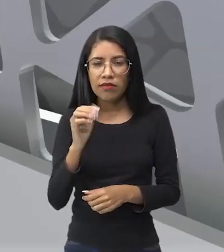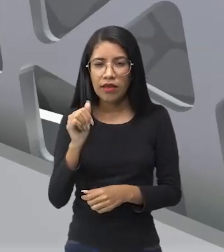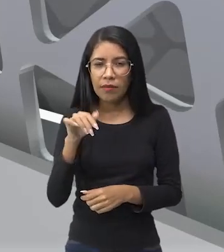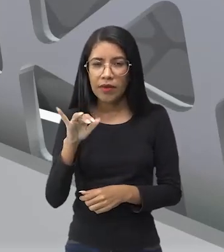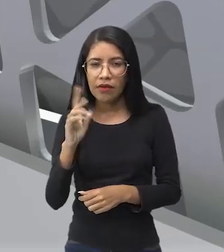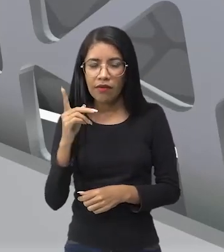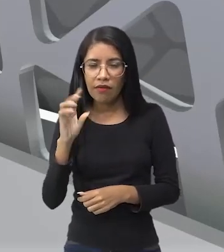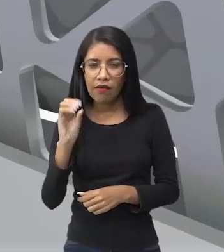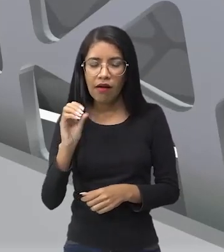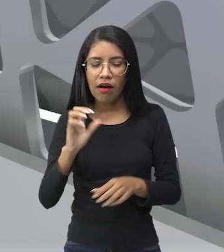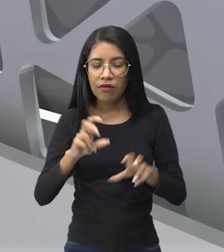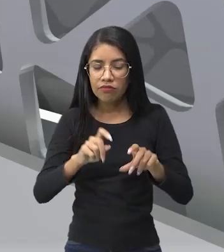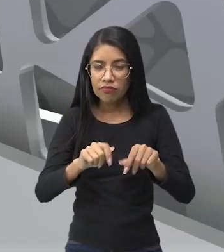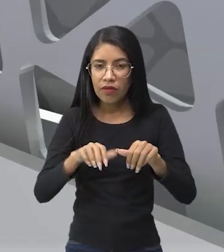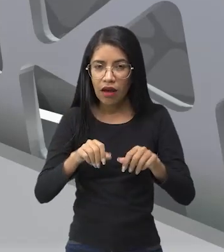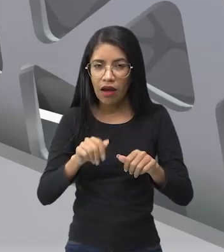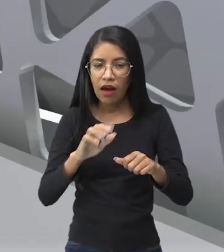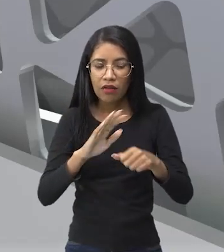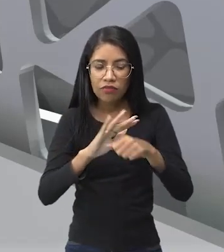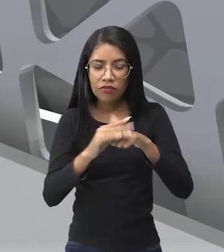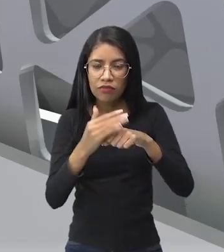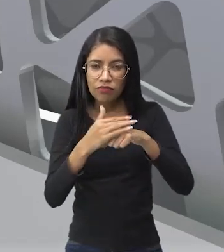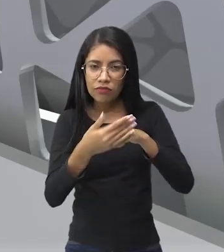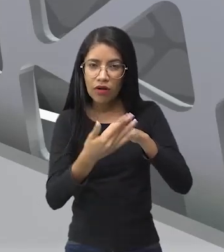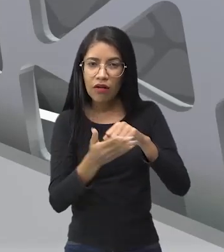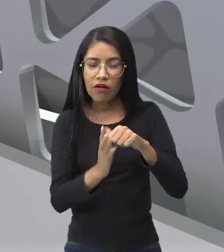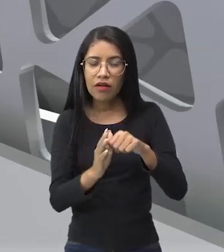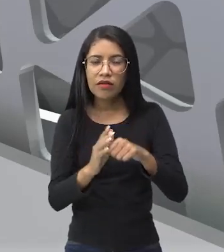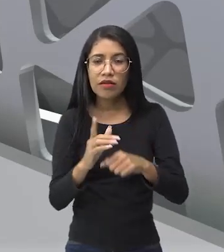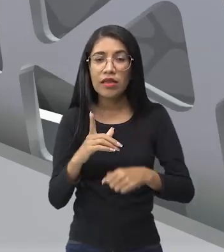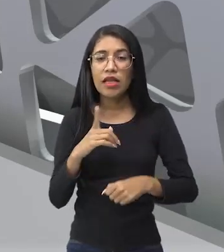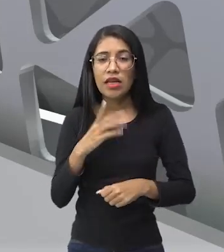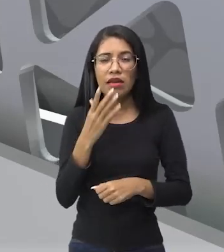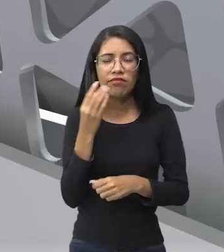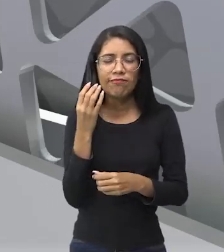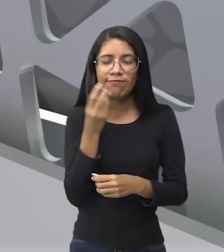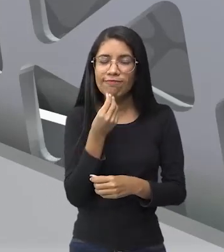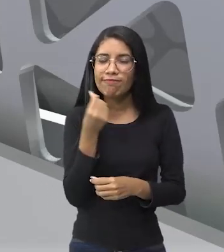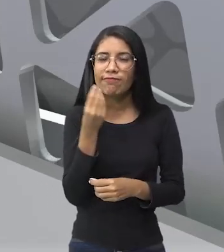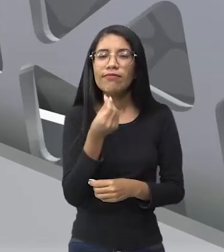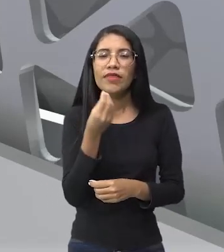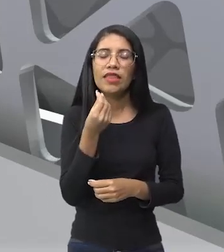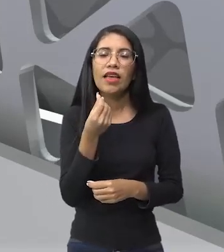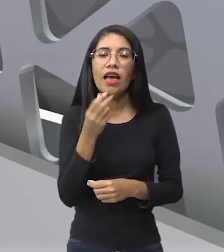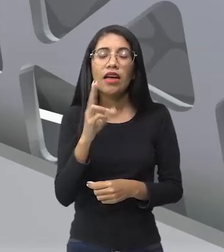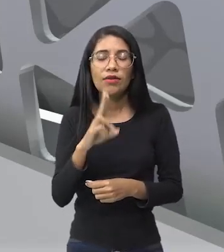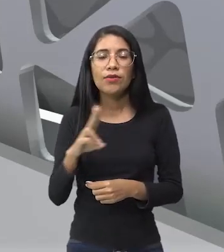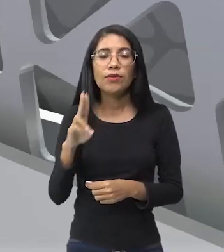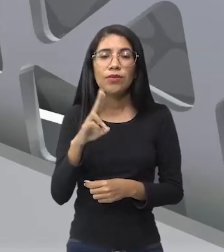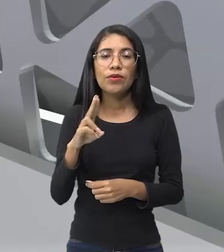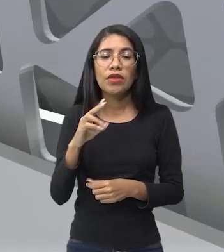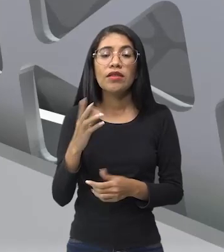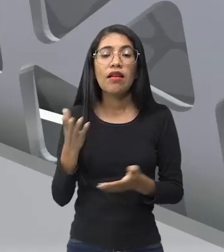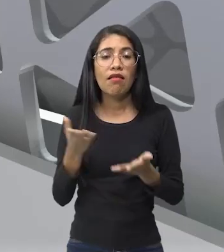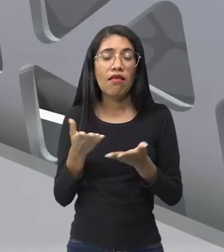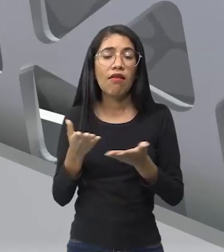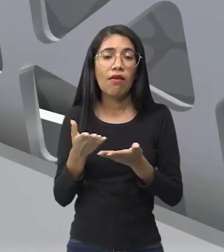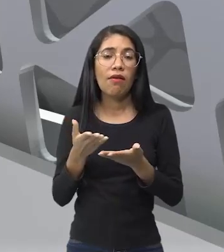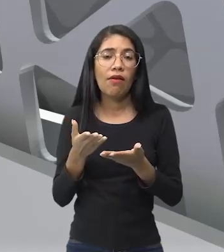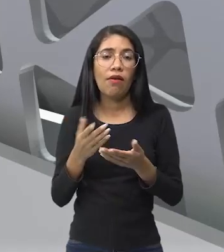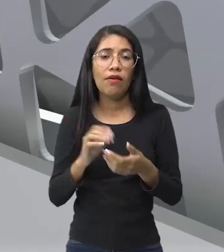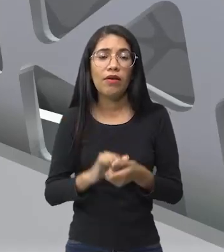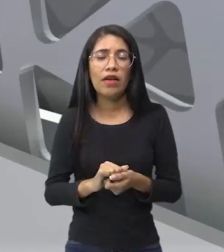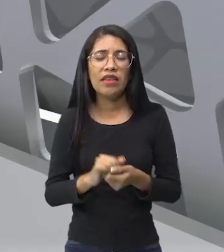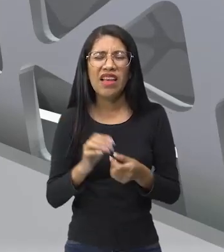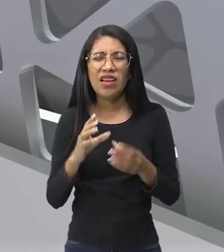do açaí, né, do buriti, que é saboroso, isso aí nós utilizamos até os dias de hoje. Está ficando um